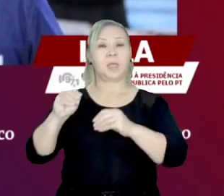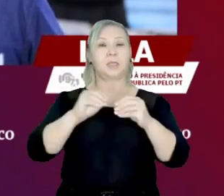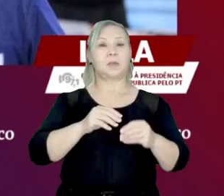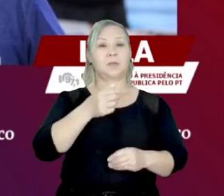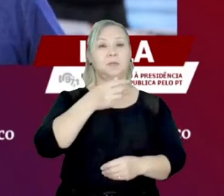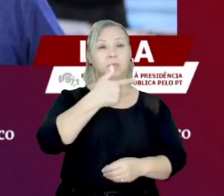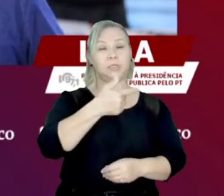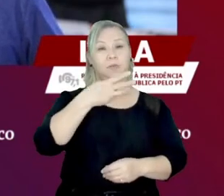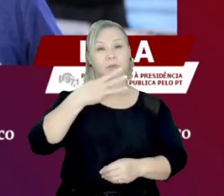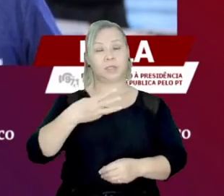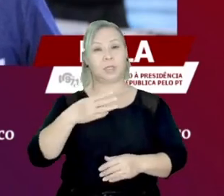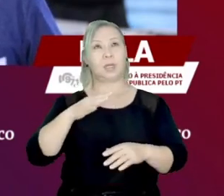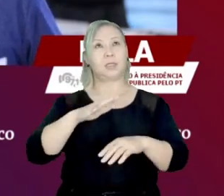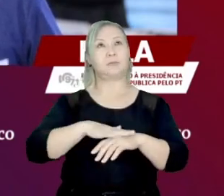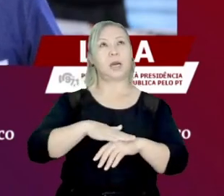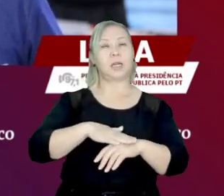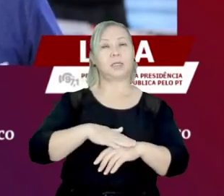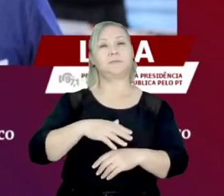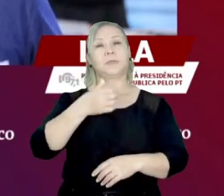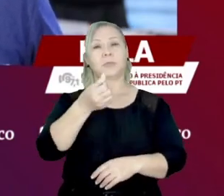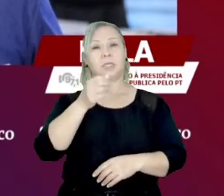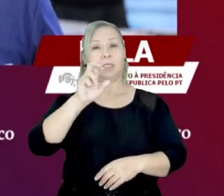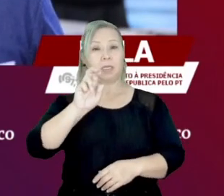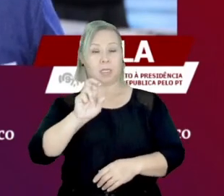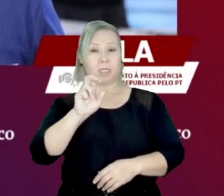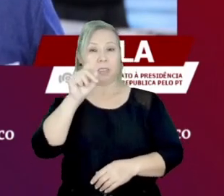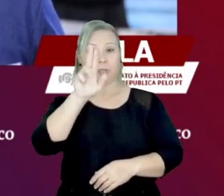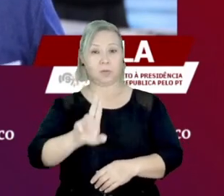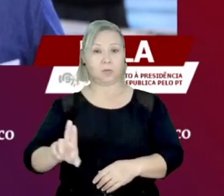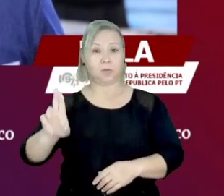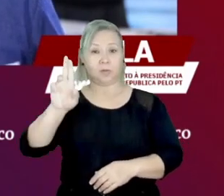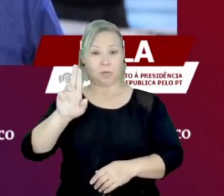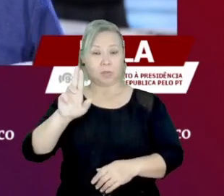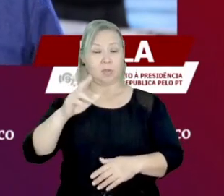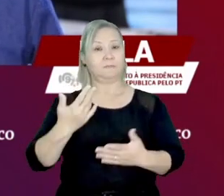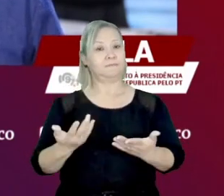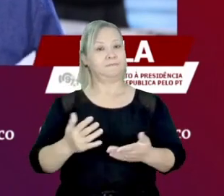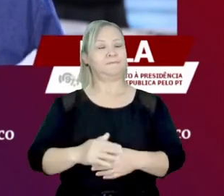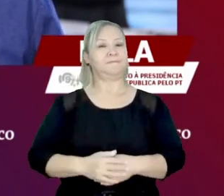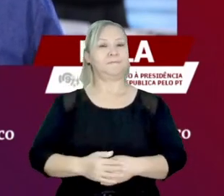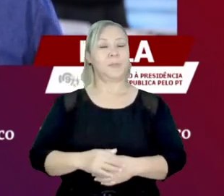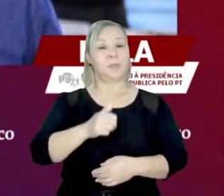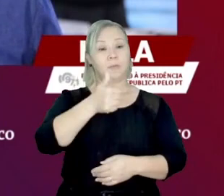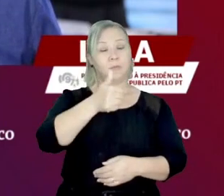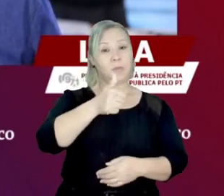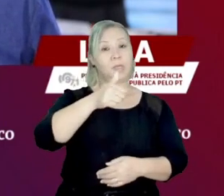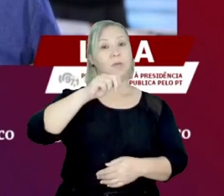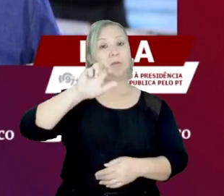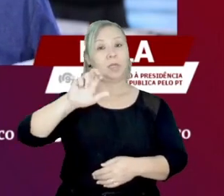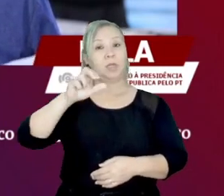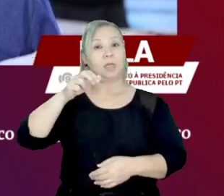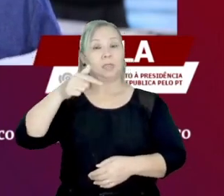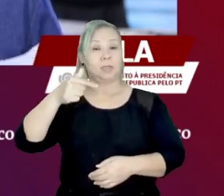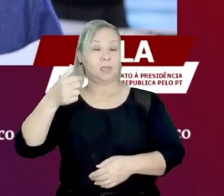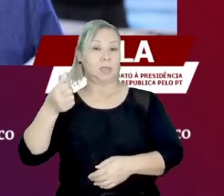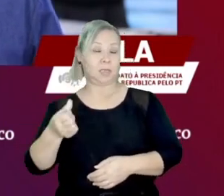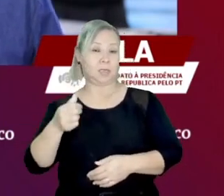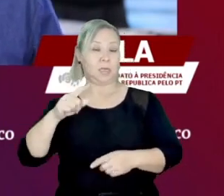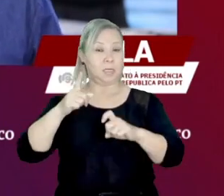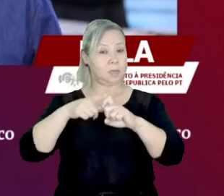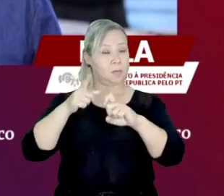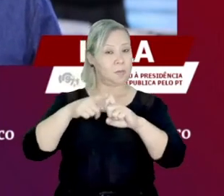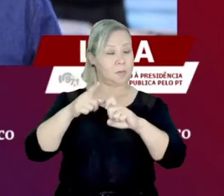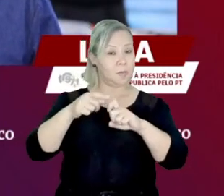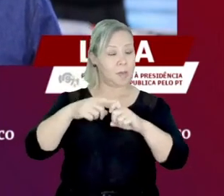municípios, 328 mil famílias atendidas pelo Luz para Todos, foi investido mais de 1.340.000.000,